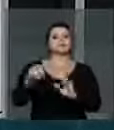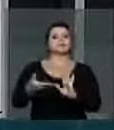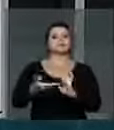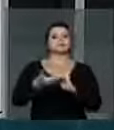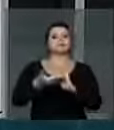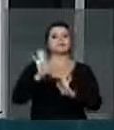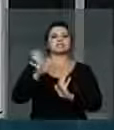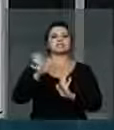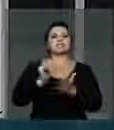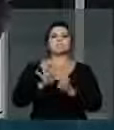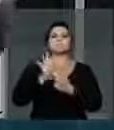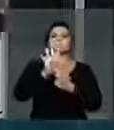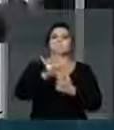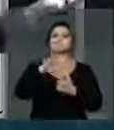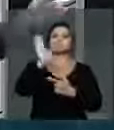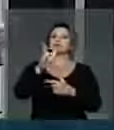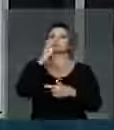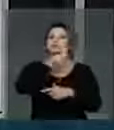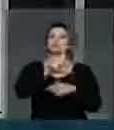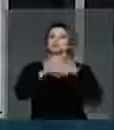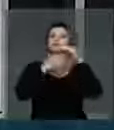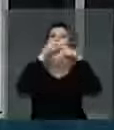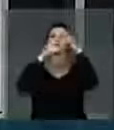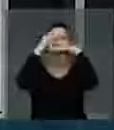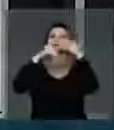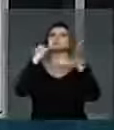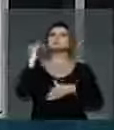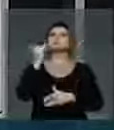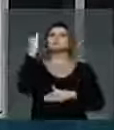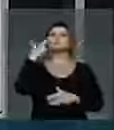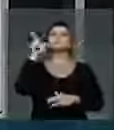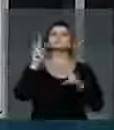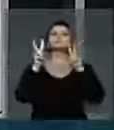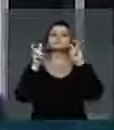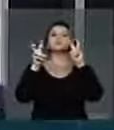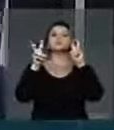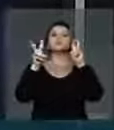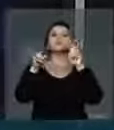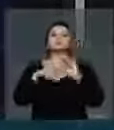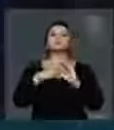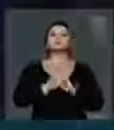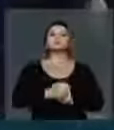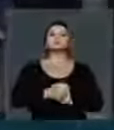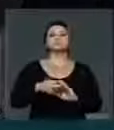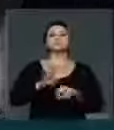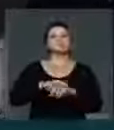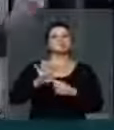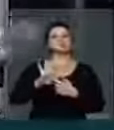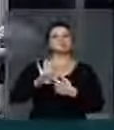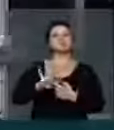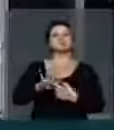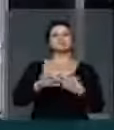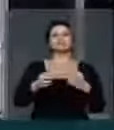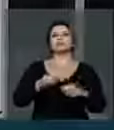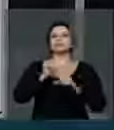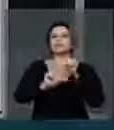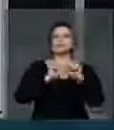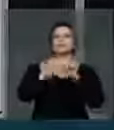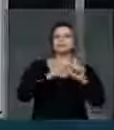é um avanço muito importante. Um outro assunto que eu gostaria de levantar, que dentro dessas grandes